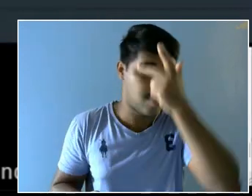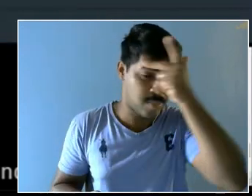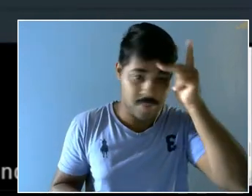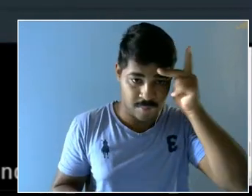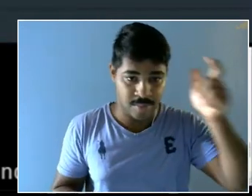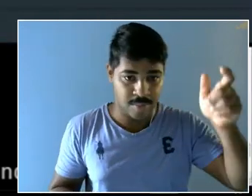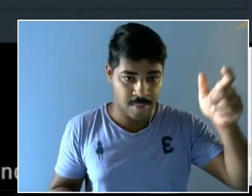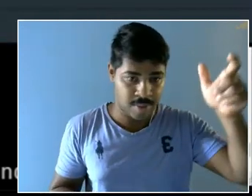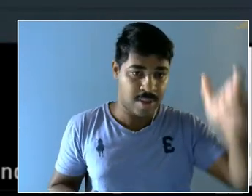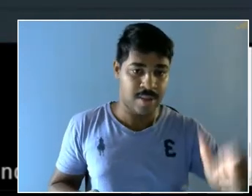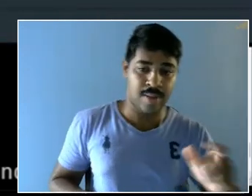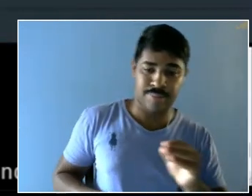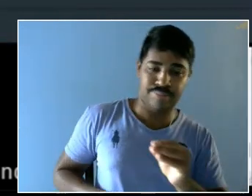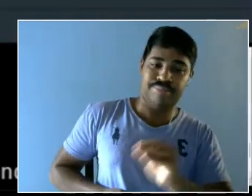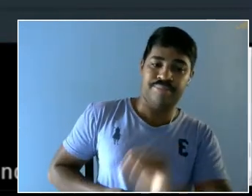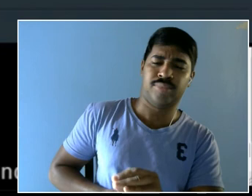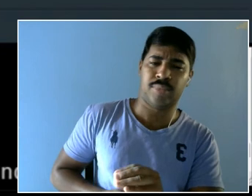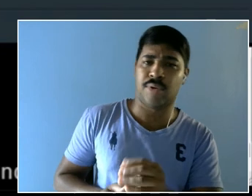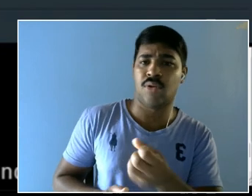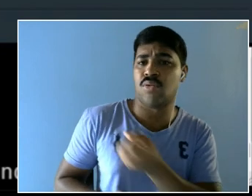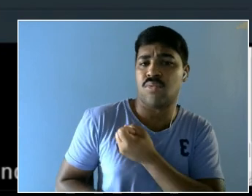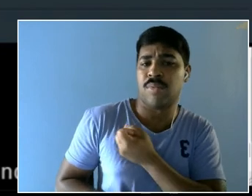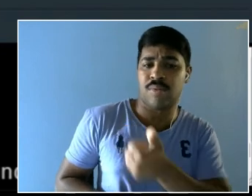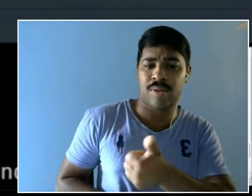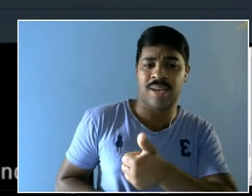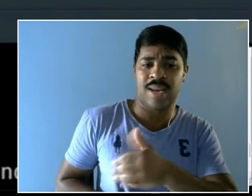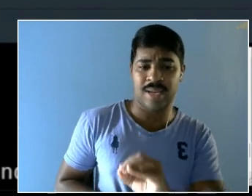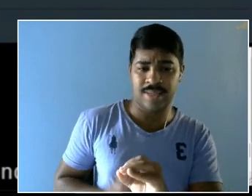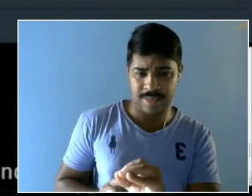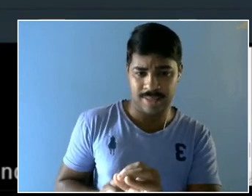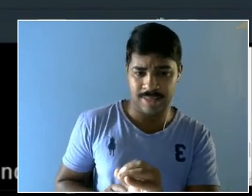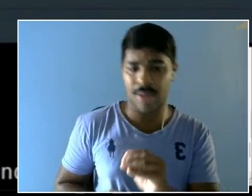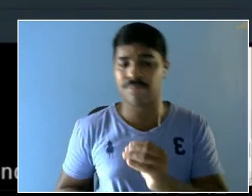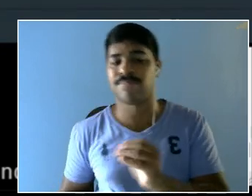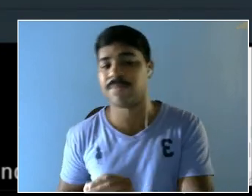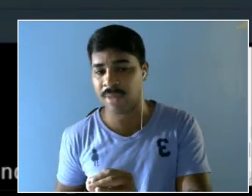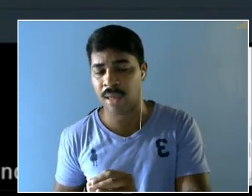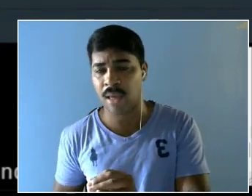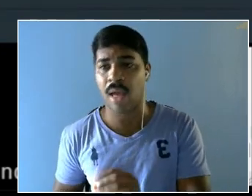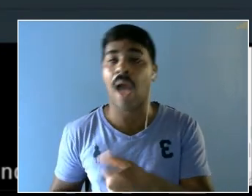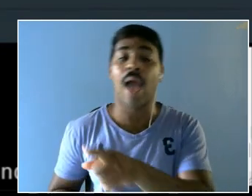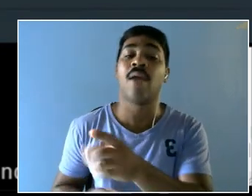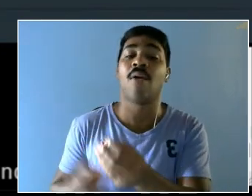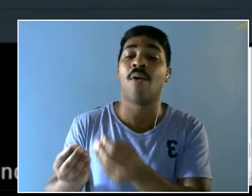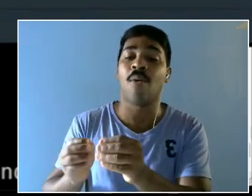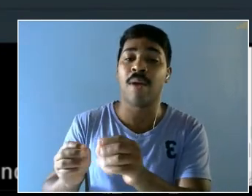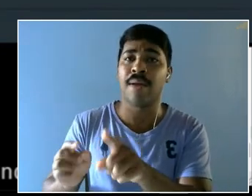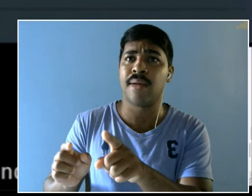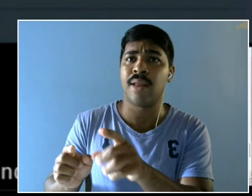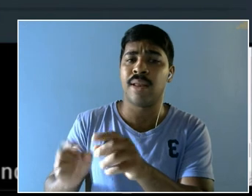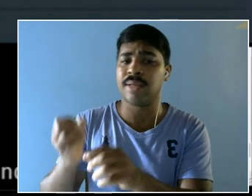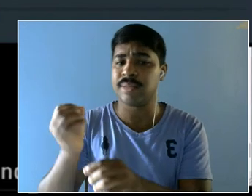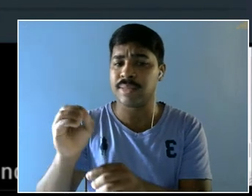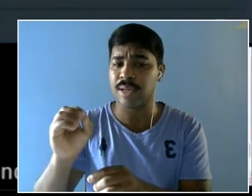Então, se ele inserir, por exemplo, 10, vai contar 0, 1, 2, 3, 4, até 10. Eu vou fazer o programa e mostrar como